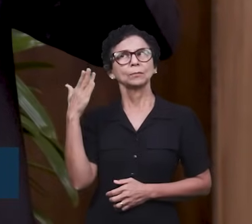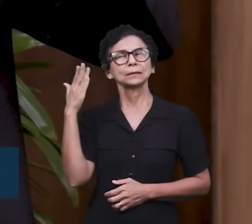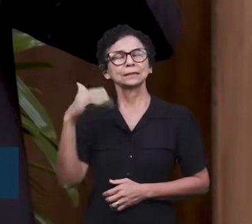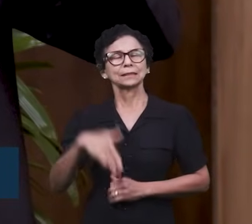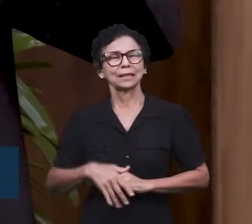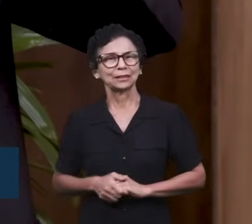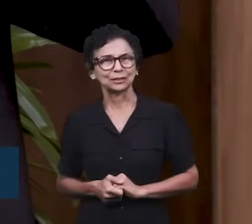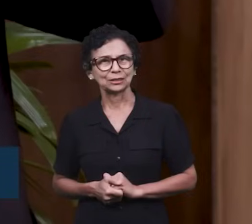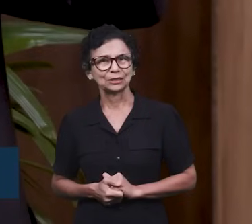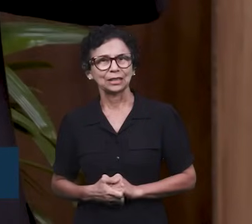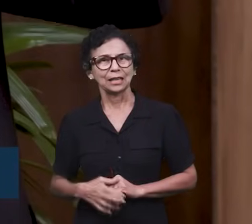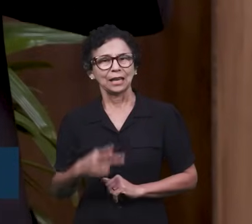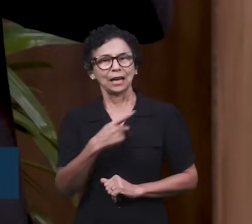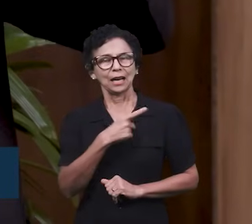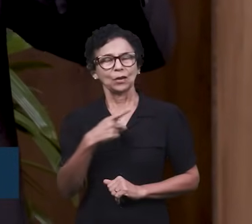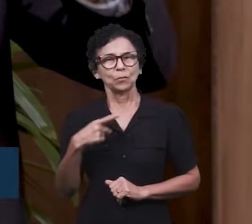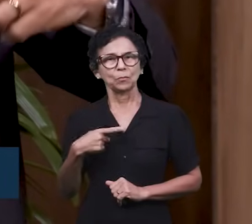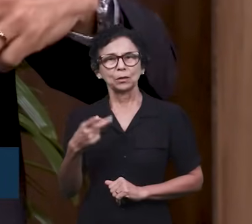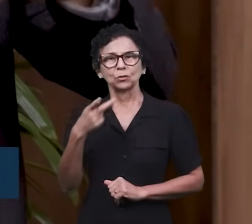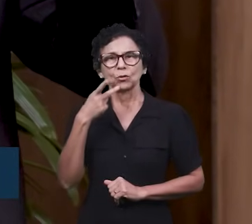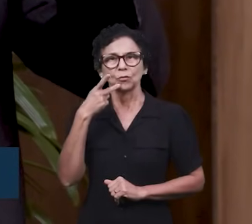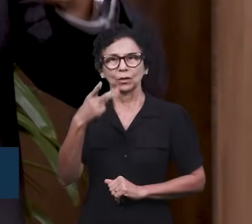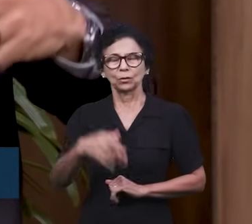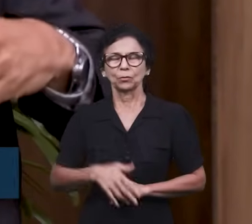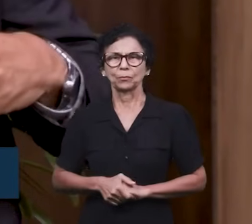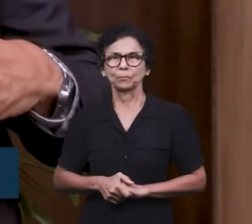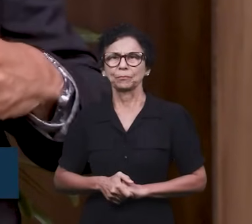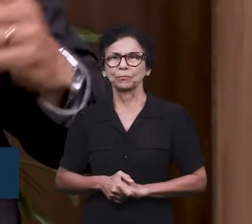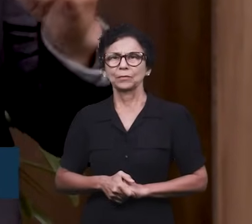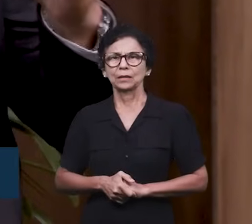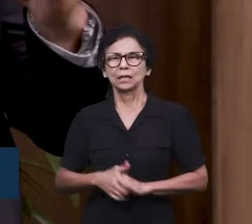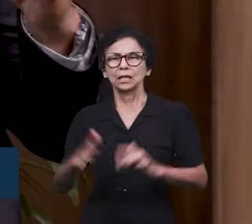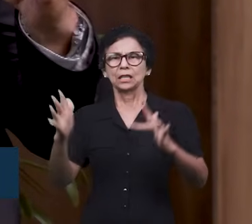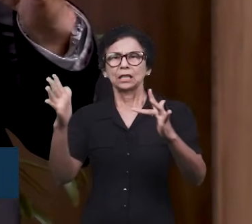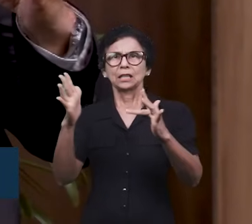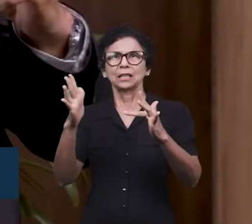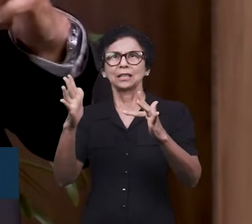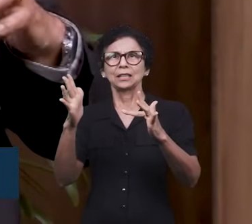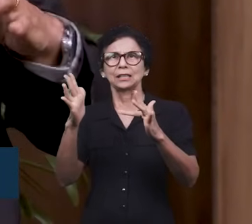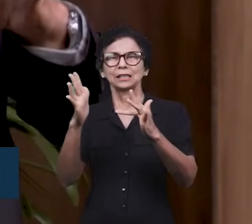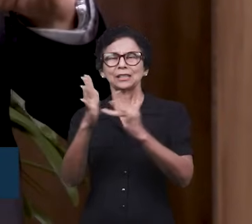a água em vinho. Aí ele levantou novamente, agora eu quero.